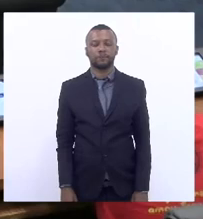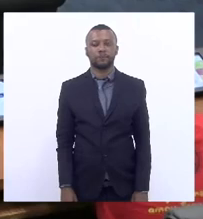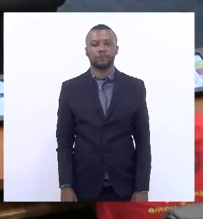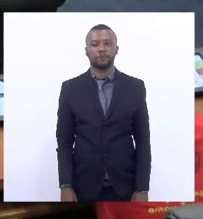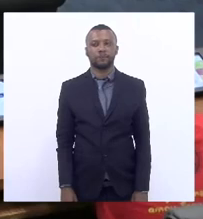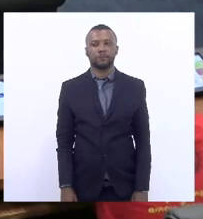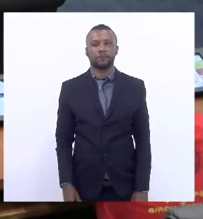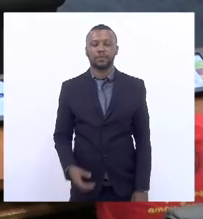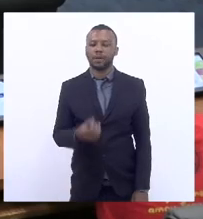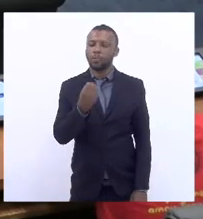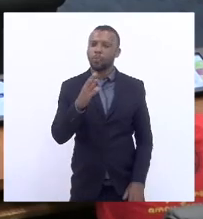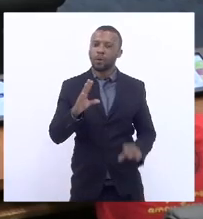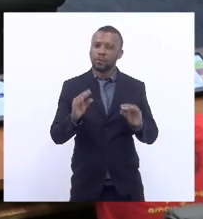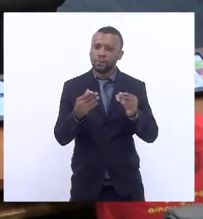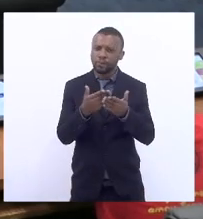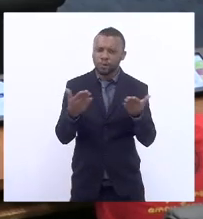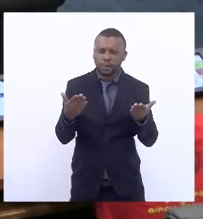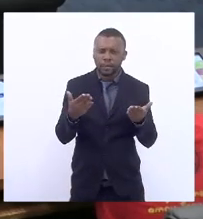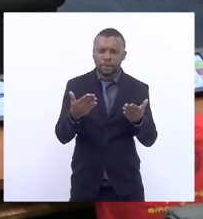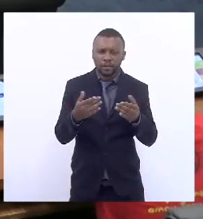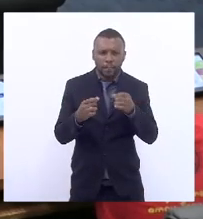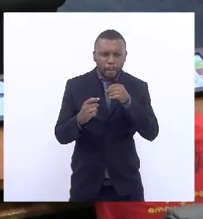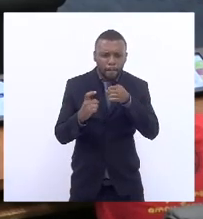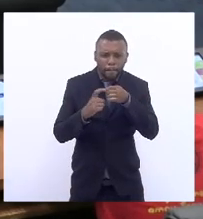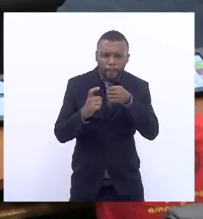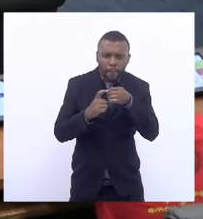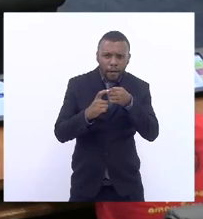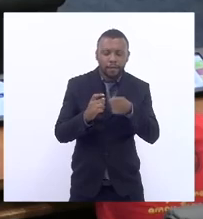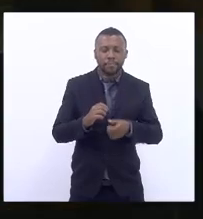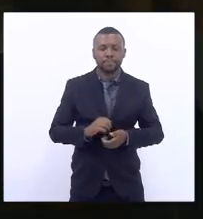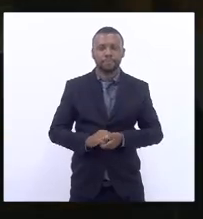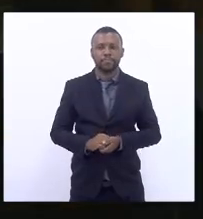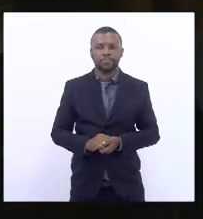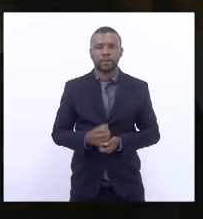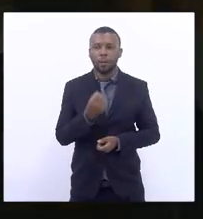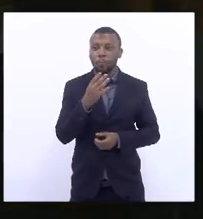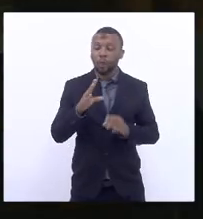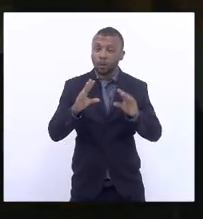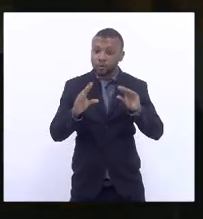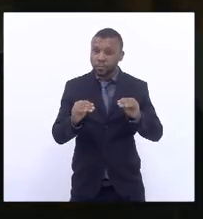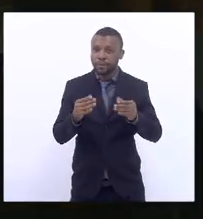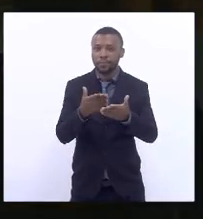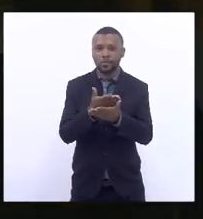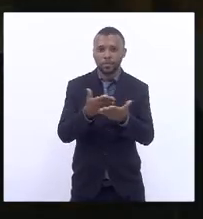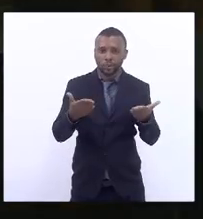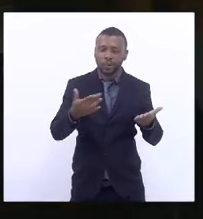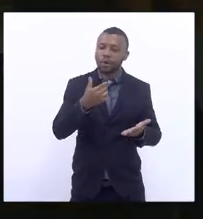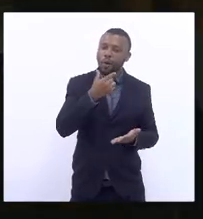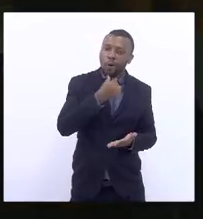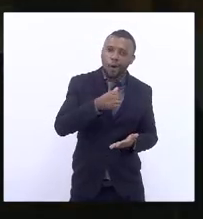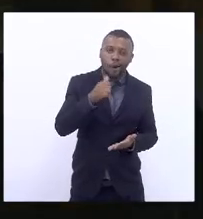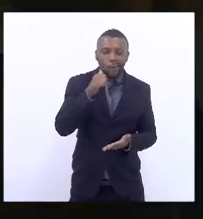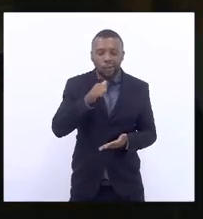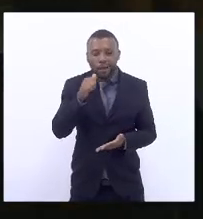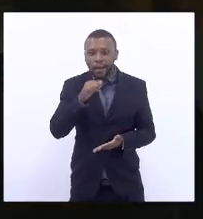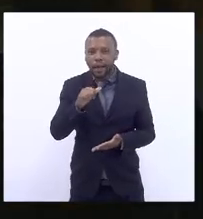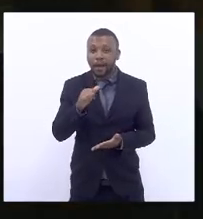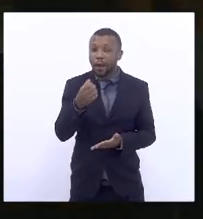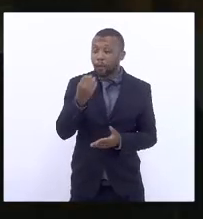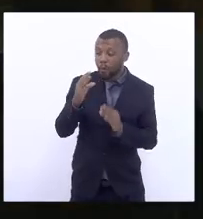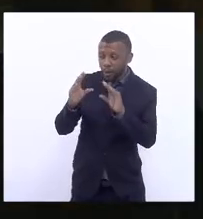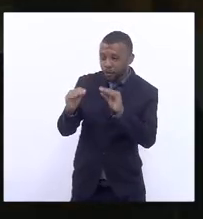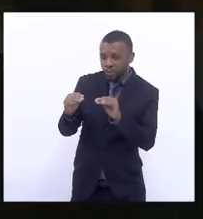Boa noite a todos e todas, tá ligado? Bom, então, boa noite a todos e todas. Boa noite, nosso querido deputado estadual